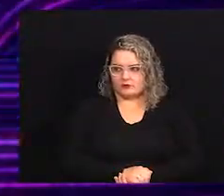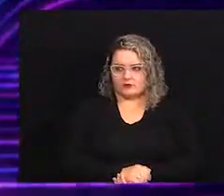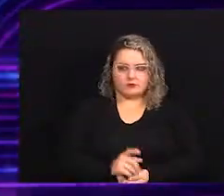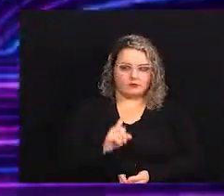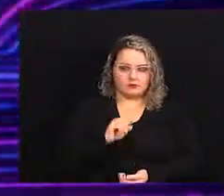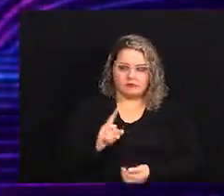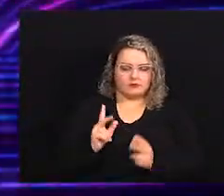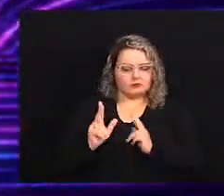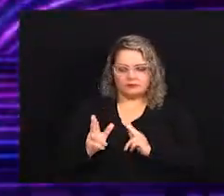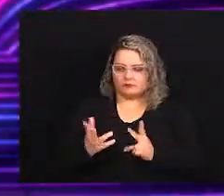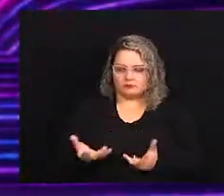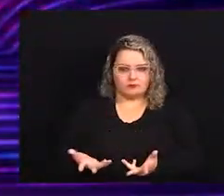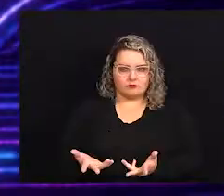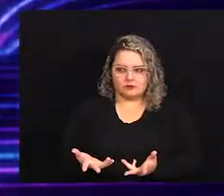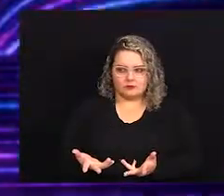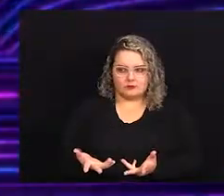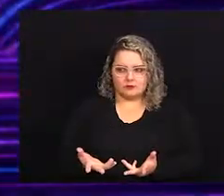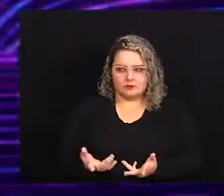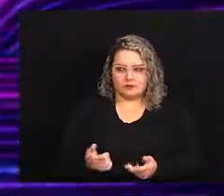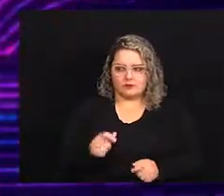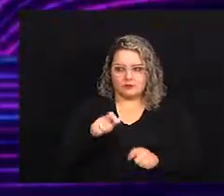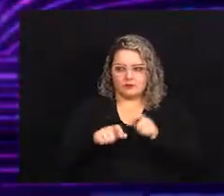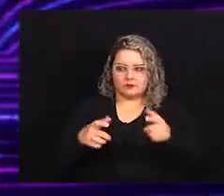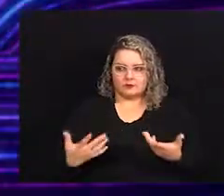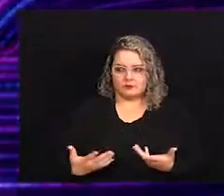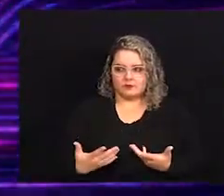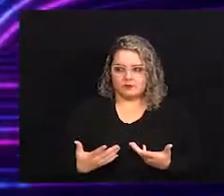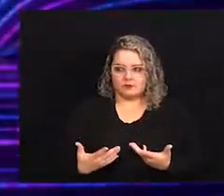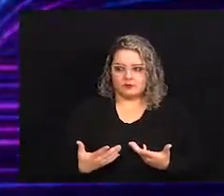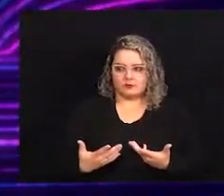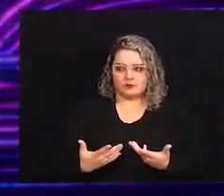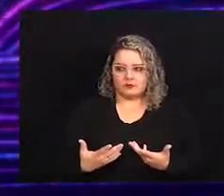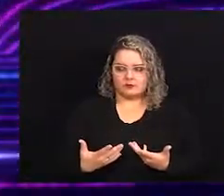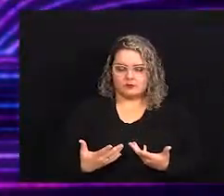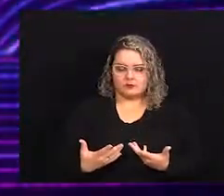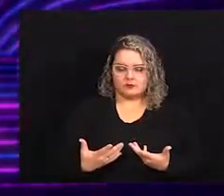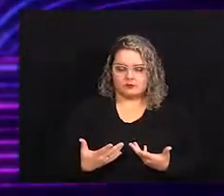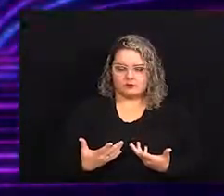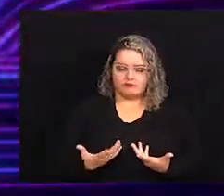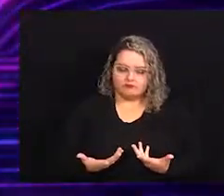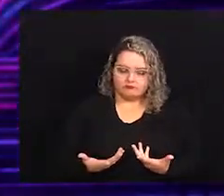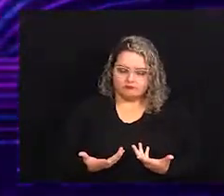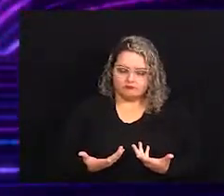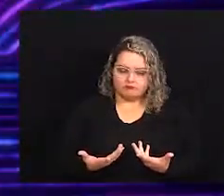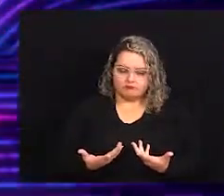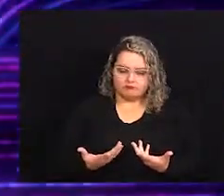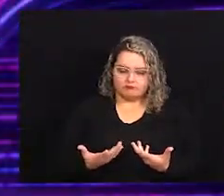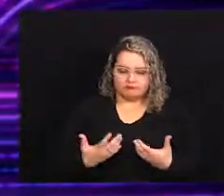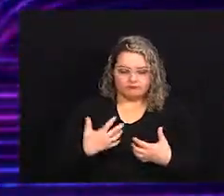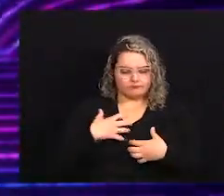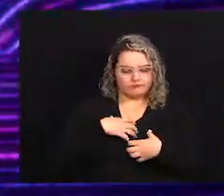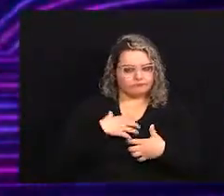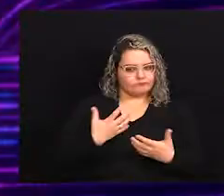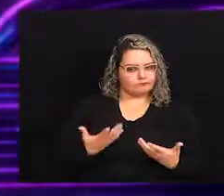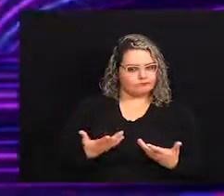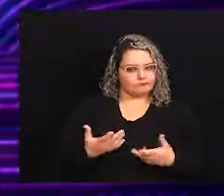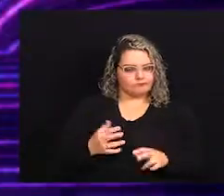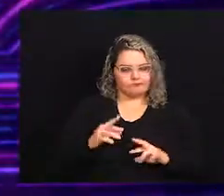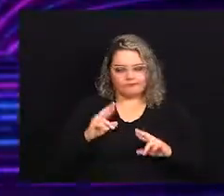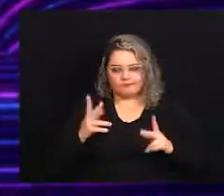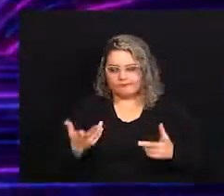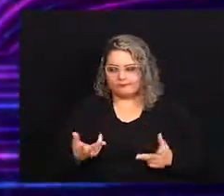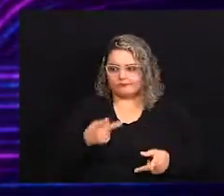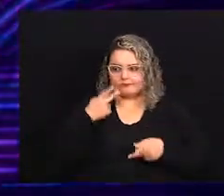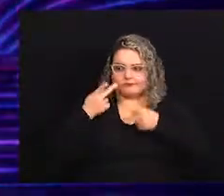não é mais o mesmo, né? Você não é, e as pessoas não aceitam muito bem aquela pessoa que você se tornou, né? Um